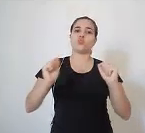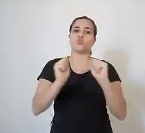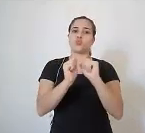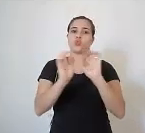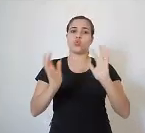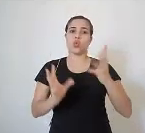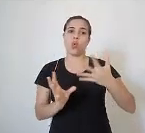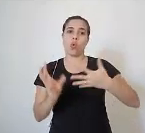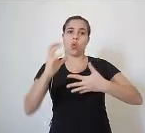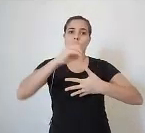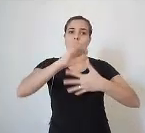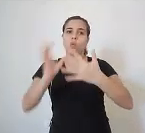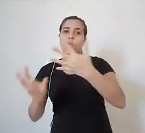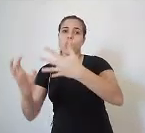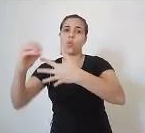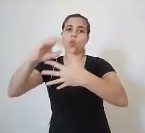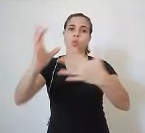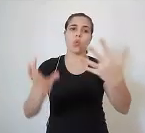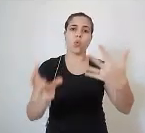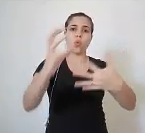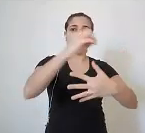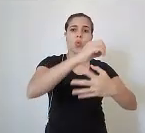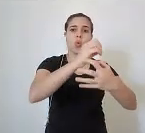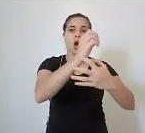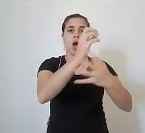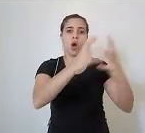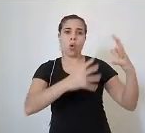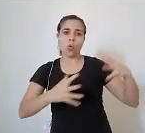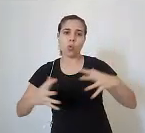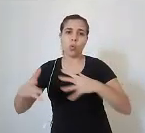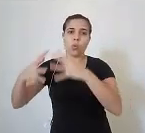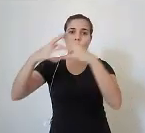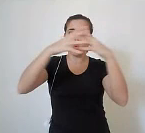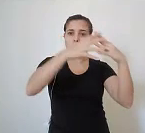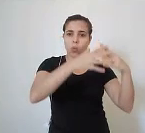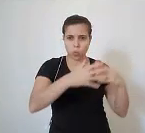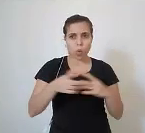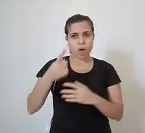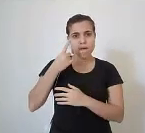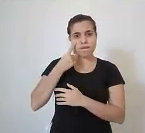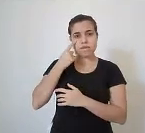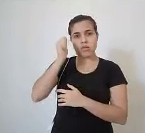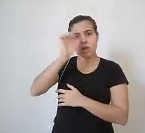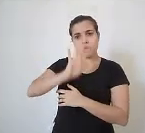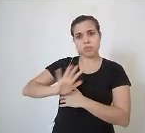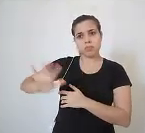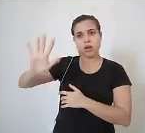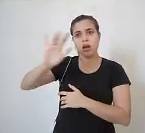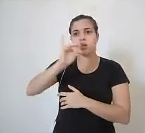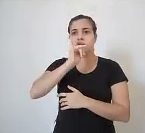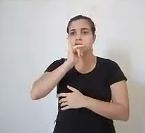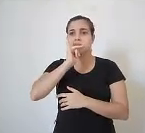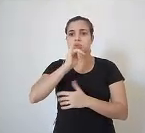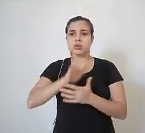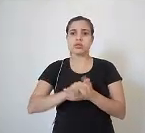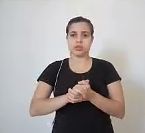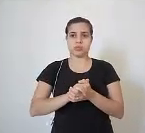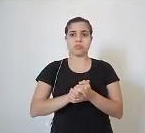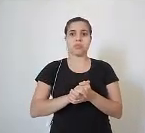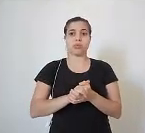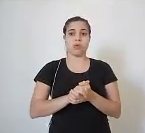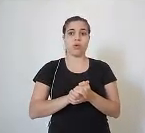tempo. E isso é representado pela teia alimentar, o conjunto de várias cadeias alimentares, né, como aqui está